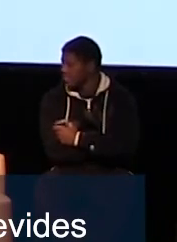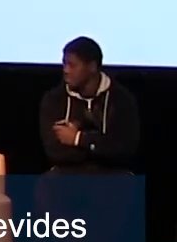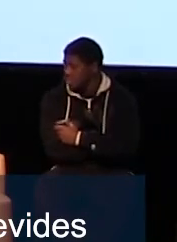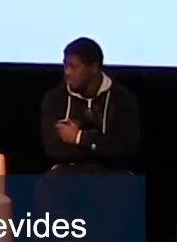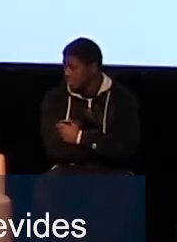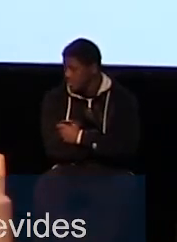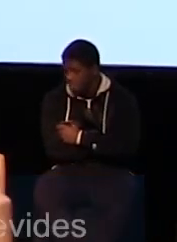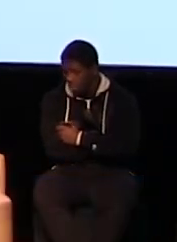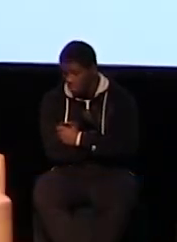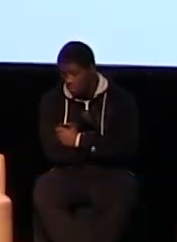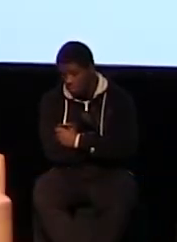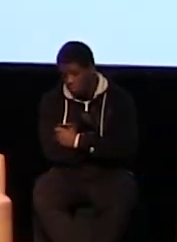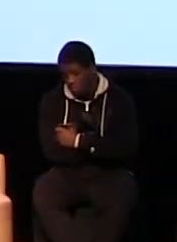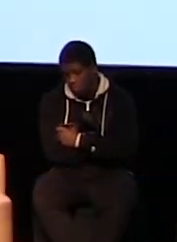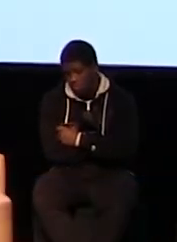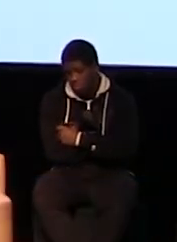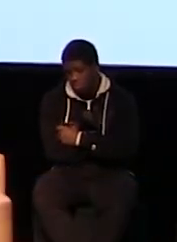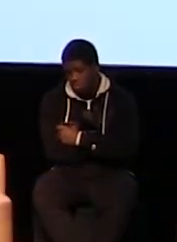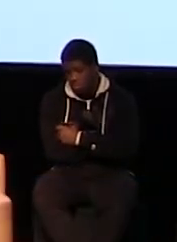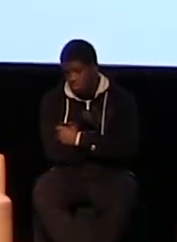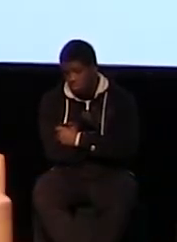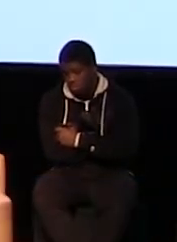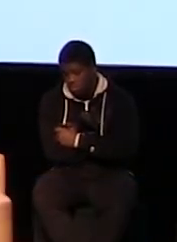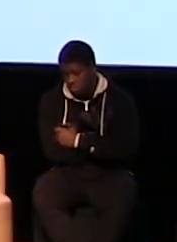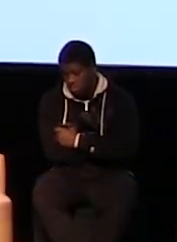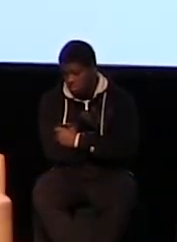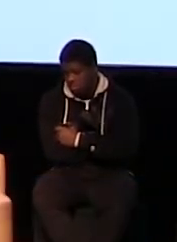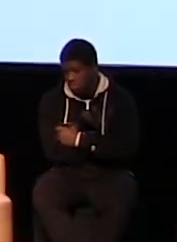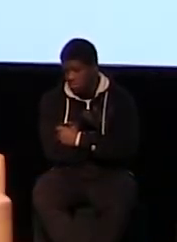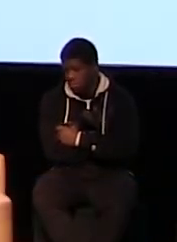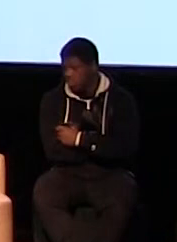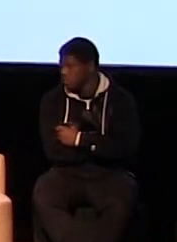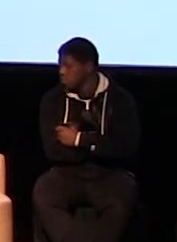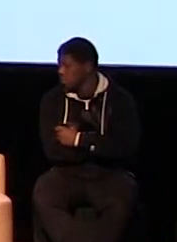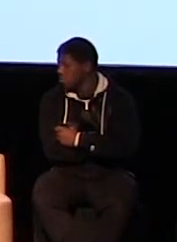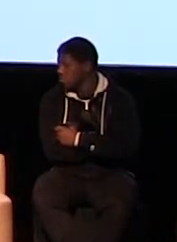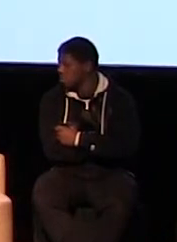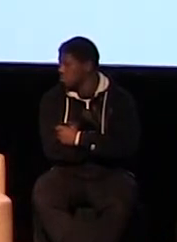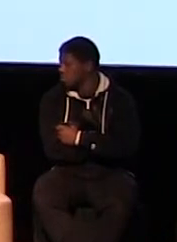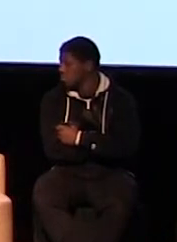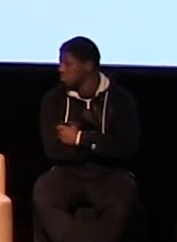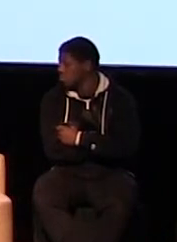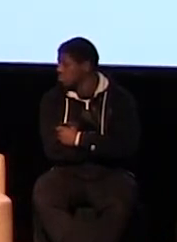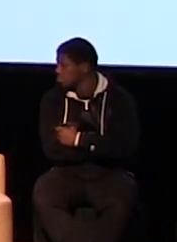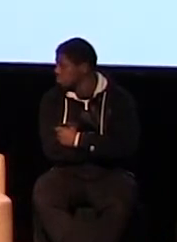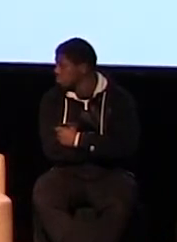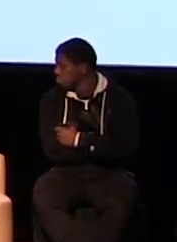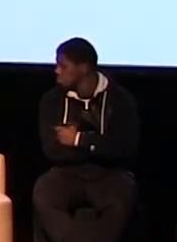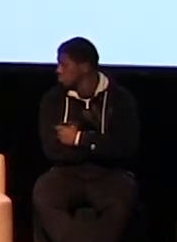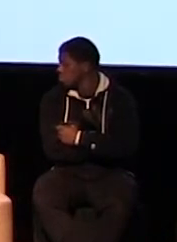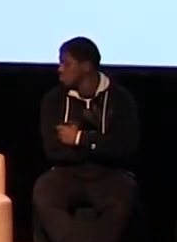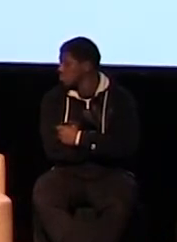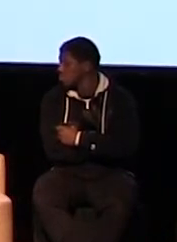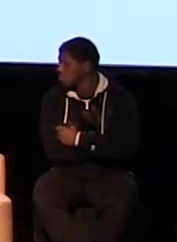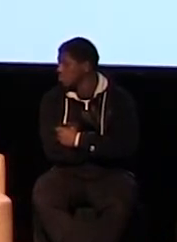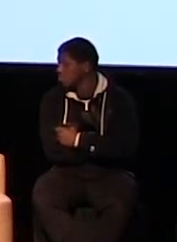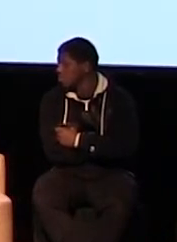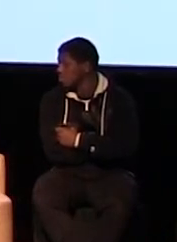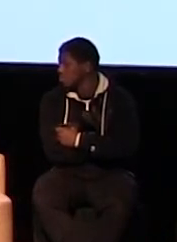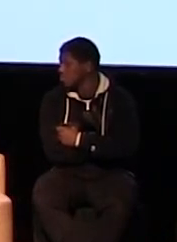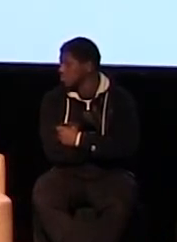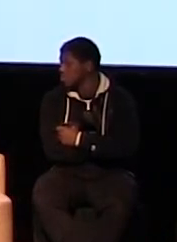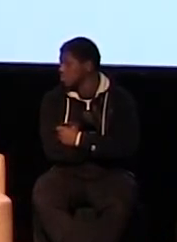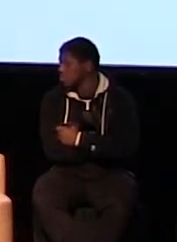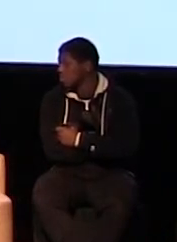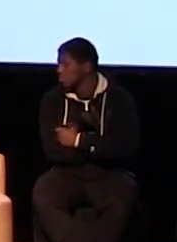Que bom ter ouvido os relatos das companheiras diretoras e